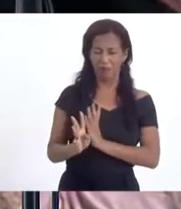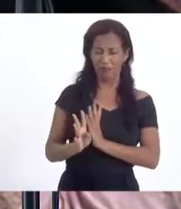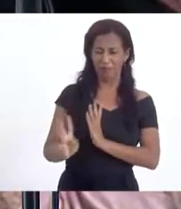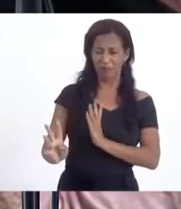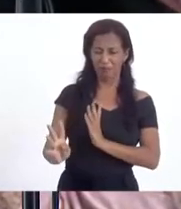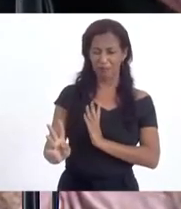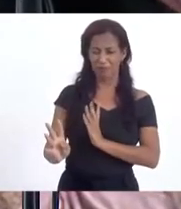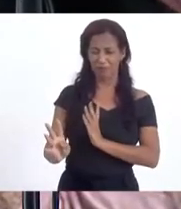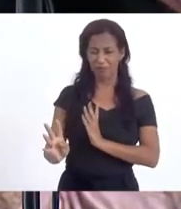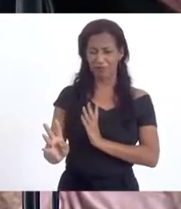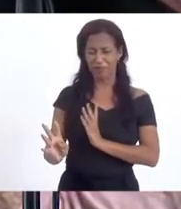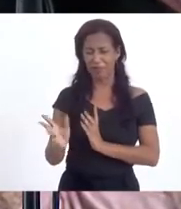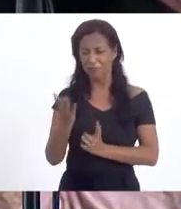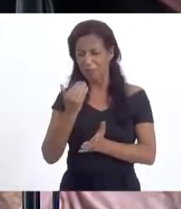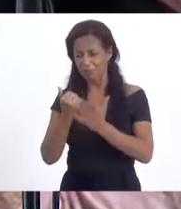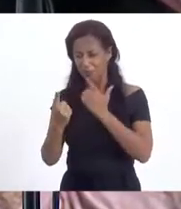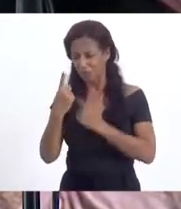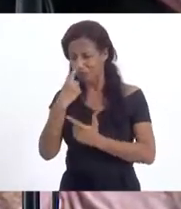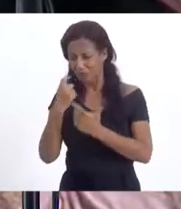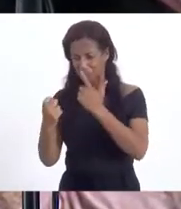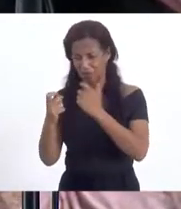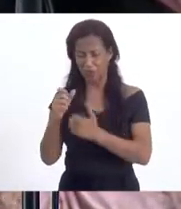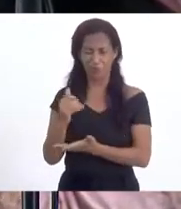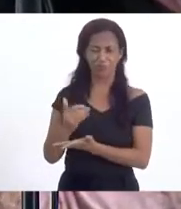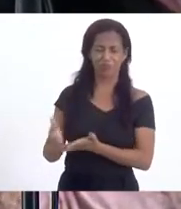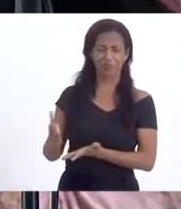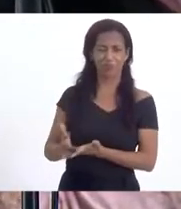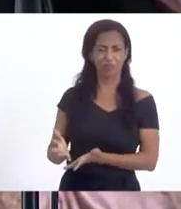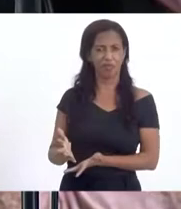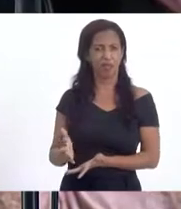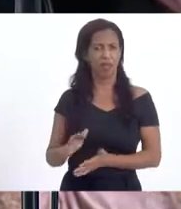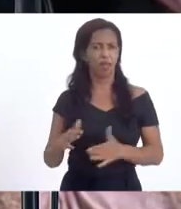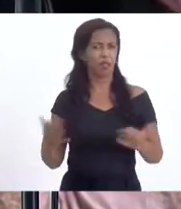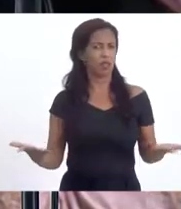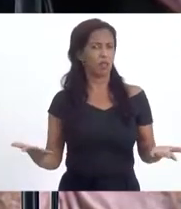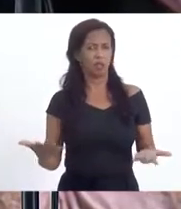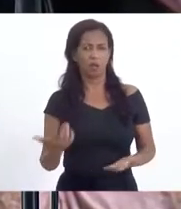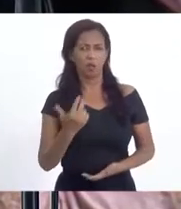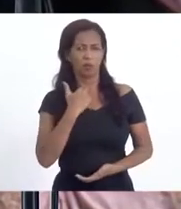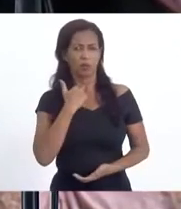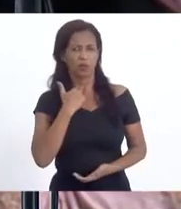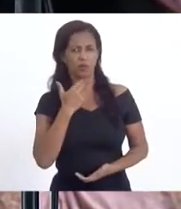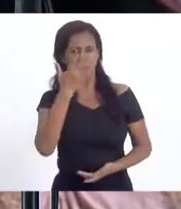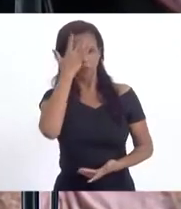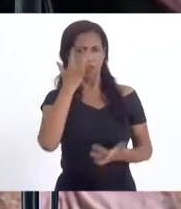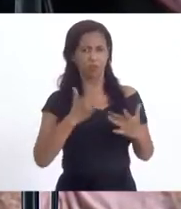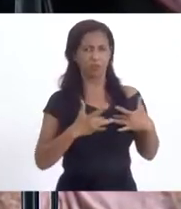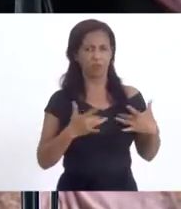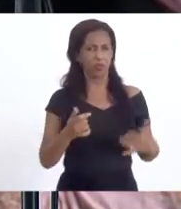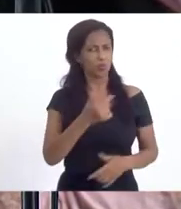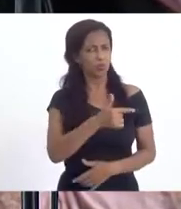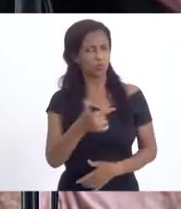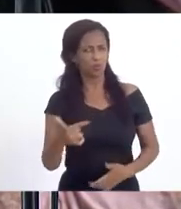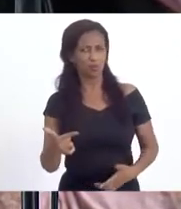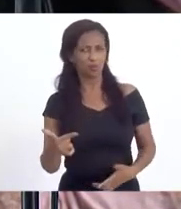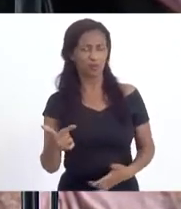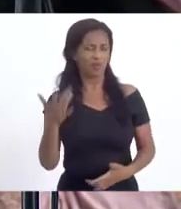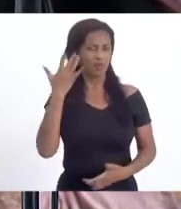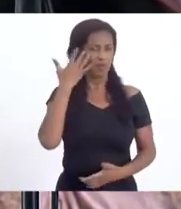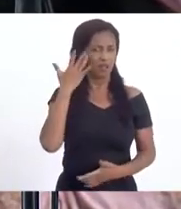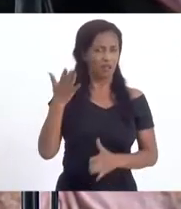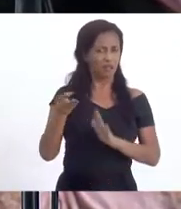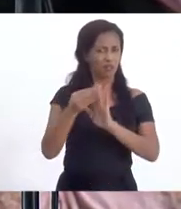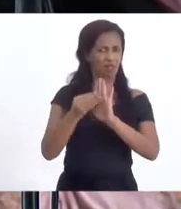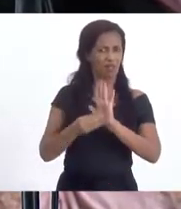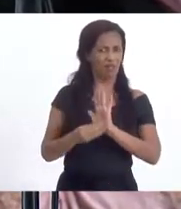pessoas na fila da carcaça do peixe. Não é possível que alguém não se sensibilize com isso e ache que isso é a pauta